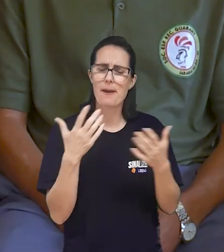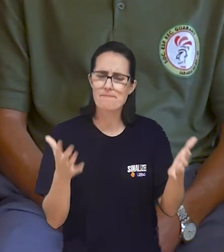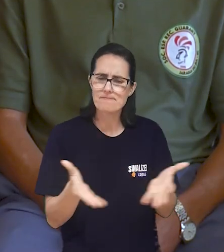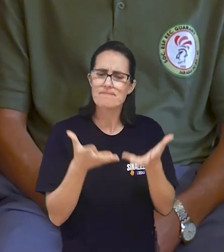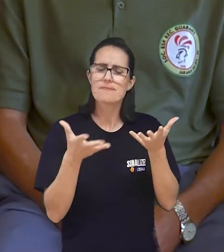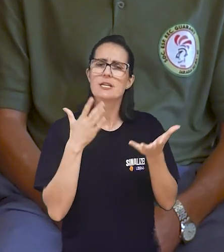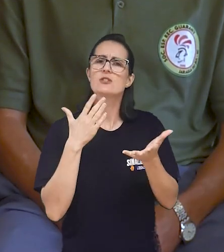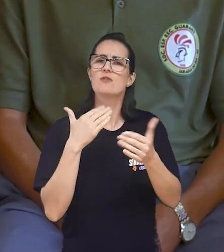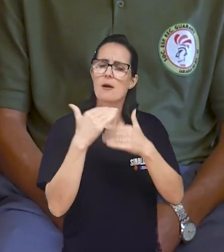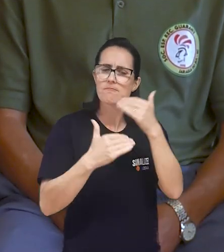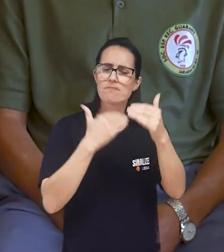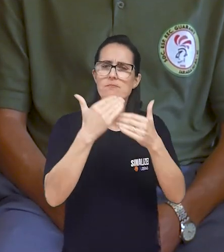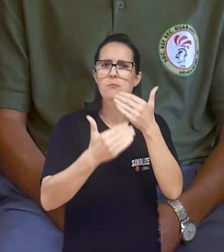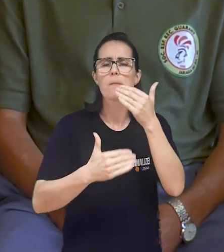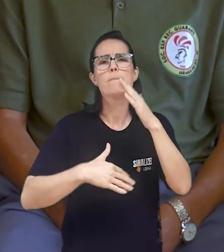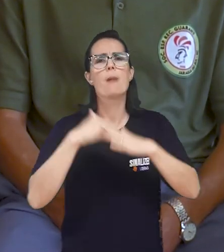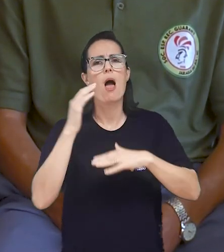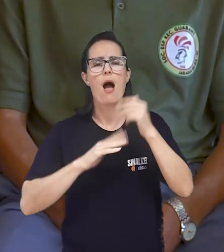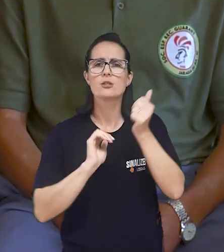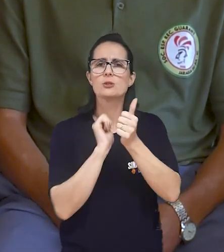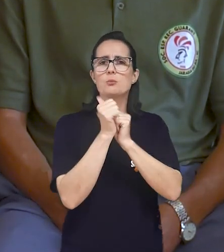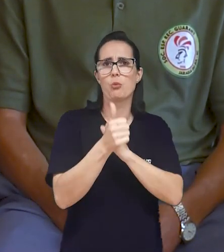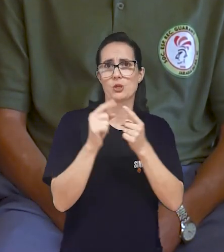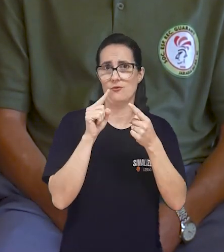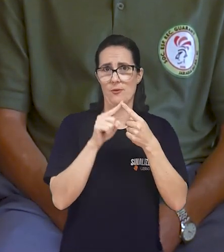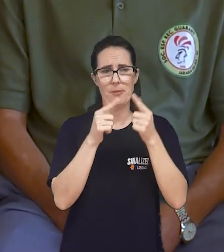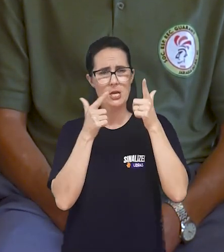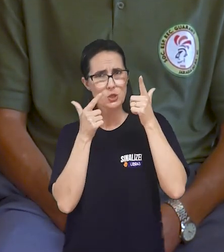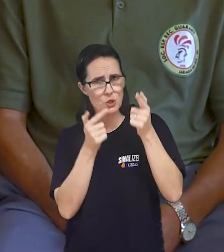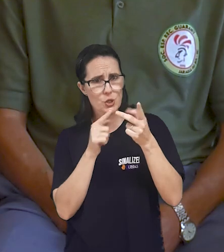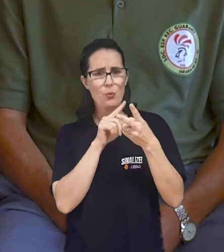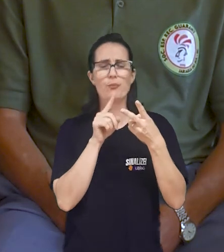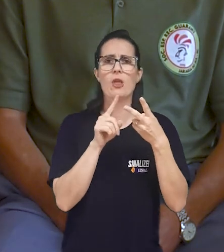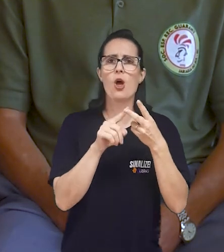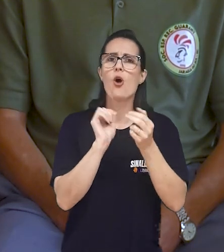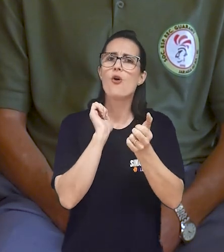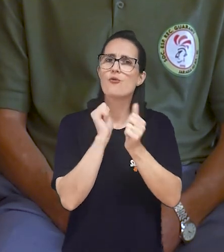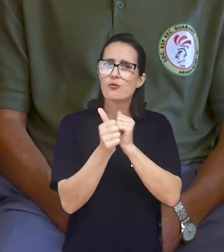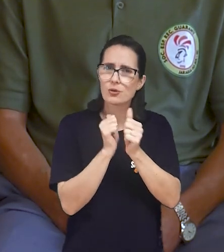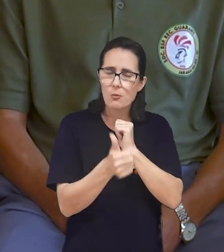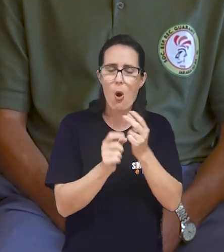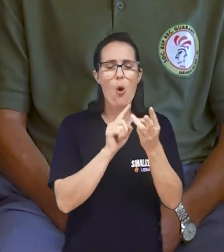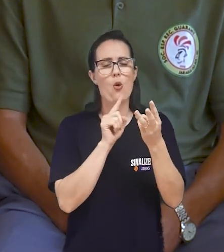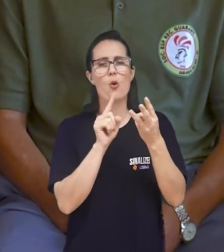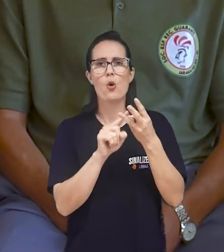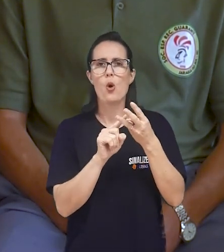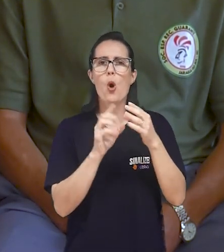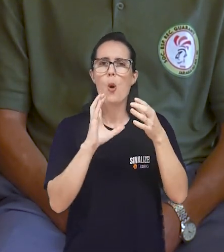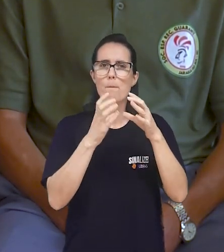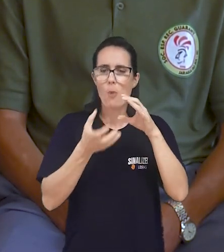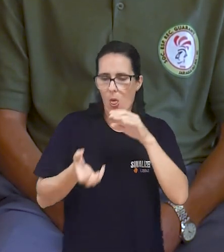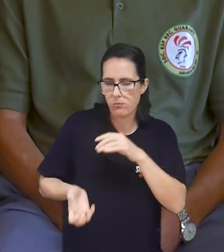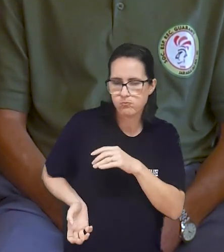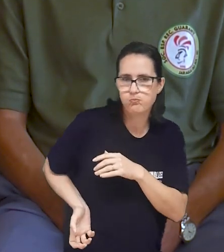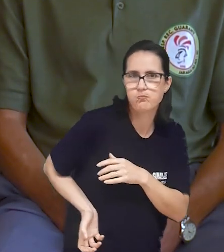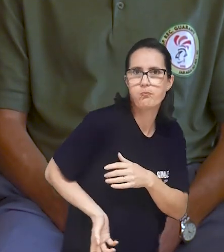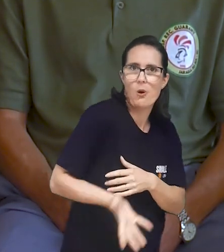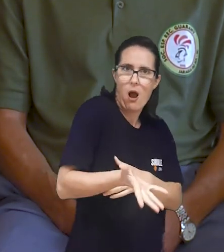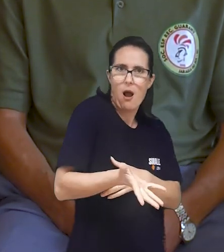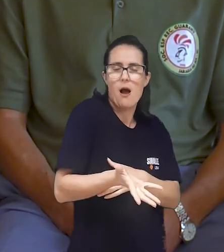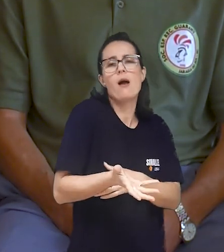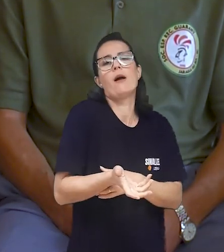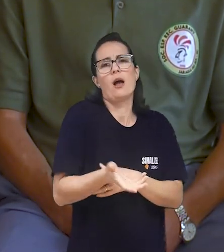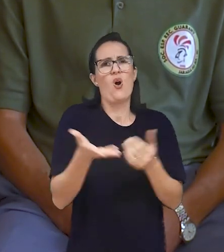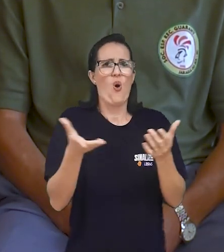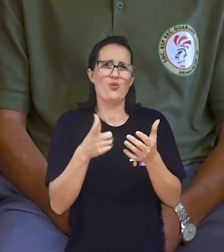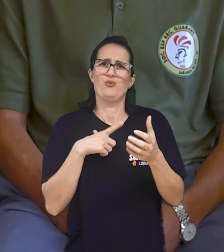desenvolver as práticas esportivas em relação ao tiro, o futebol e o bolão em cancha rústica, que